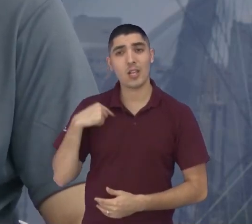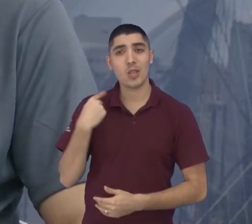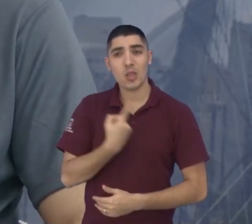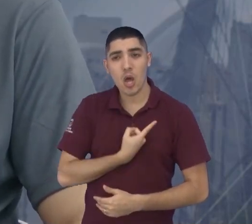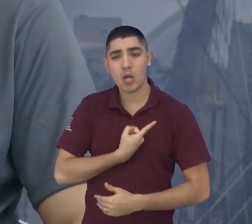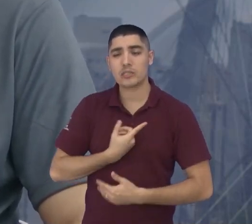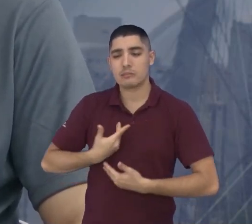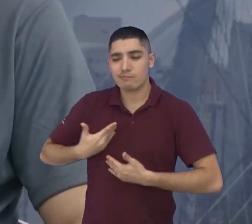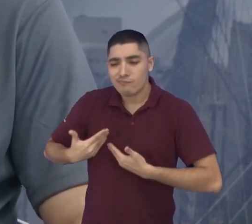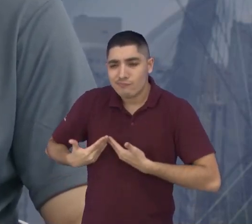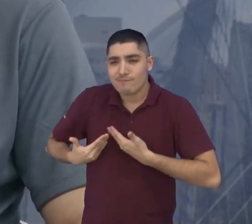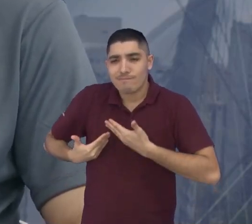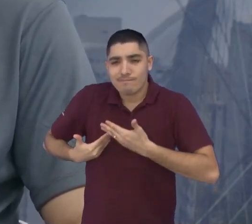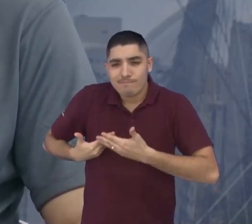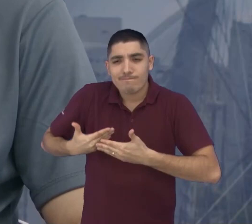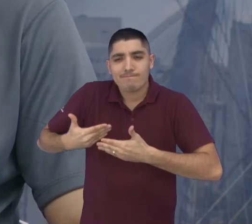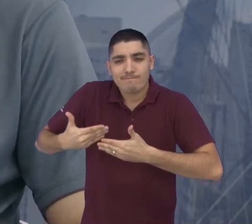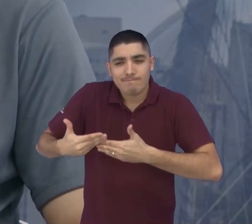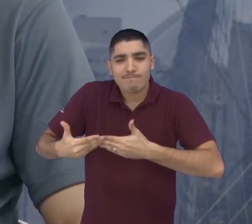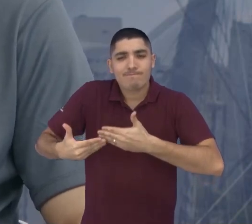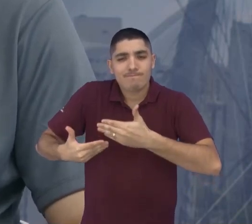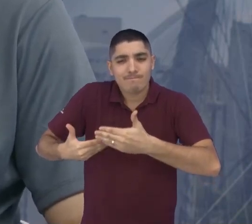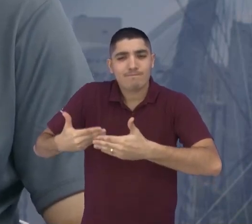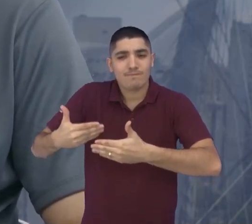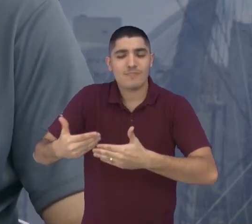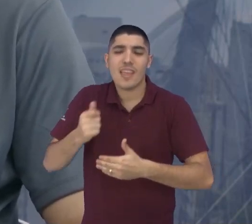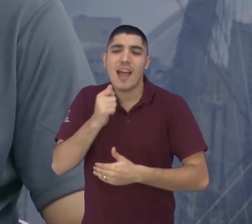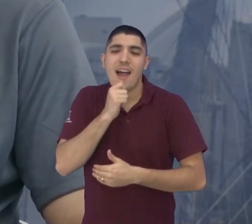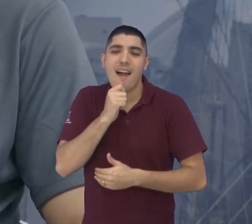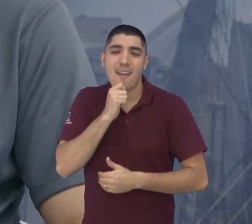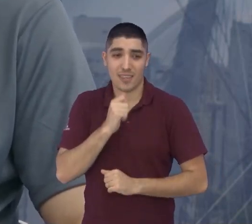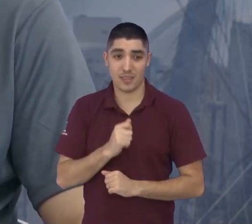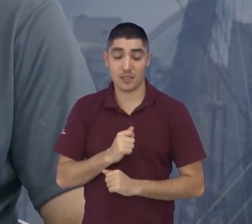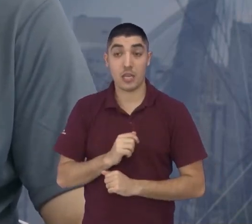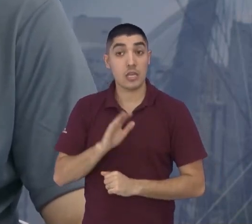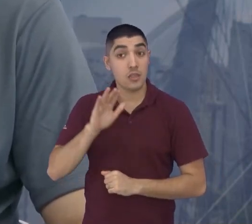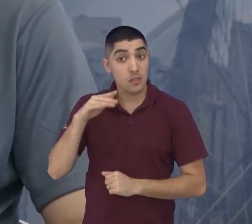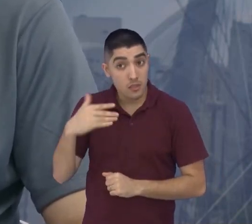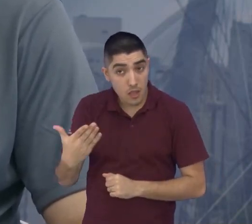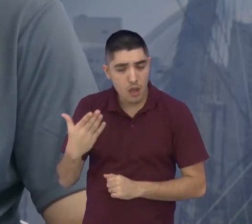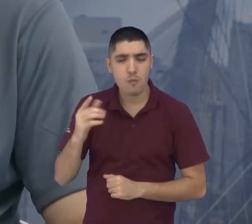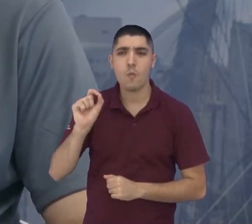nessa empreitada. Então, é fundamental